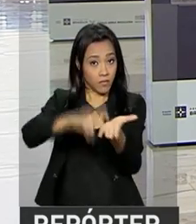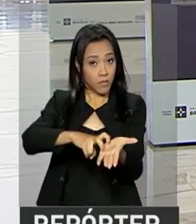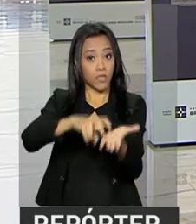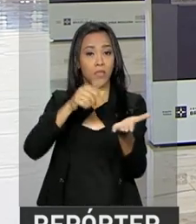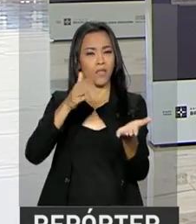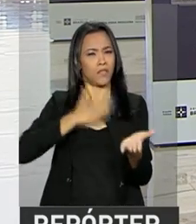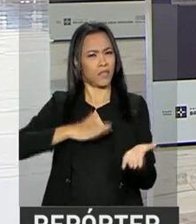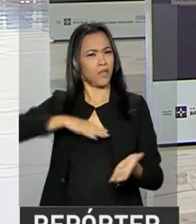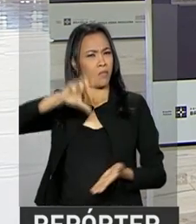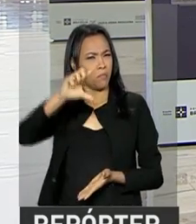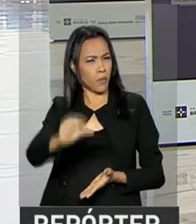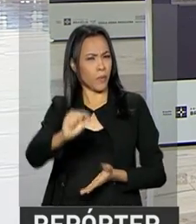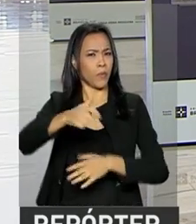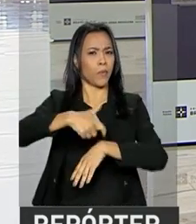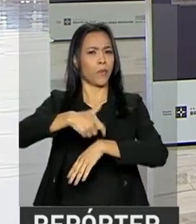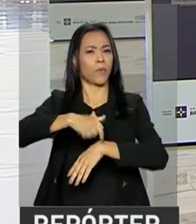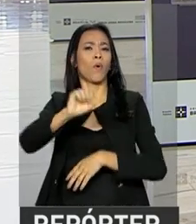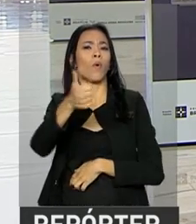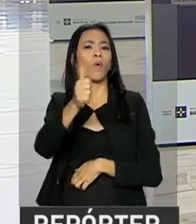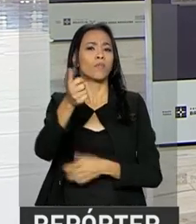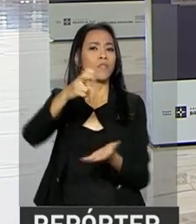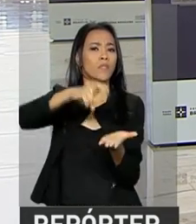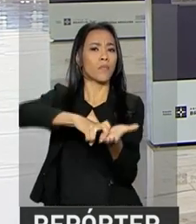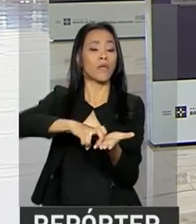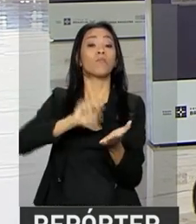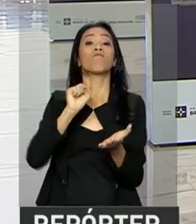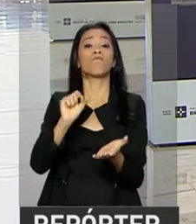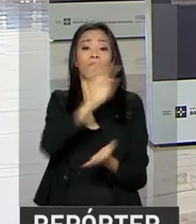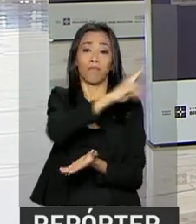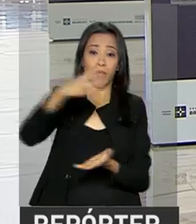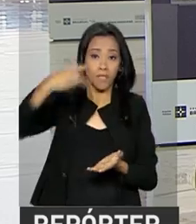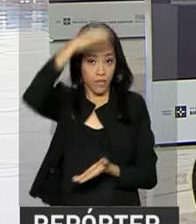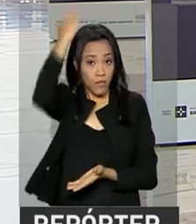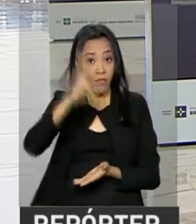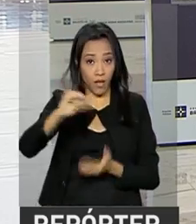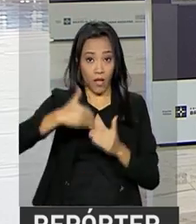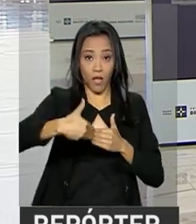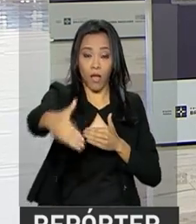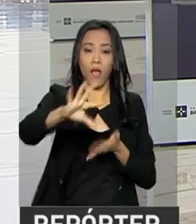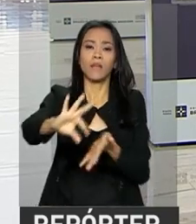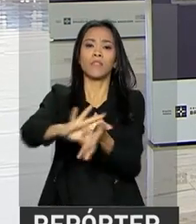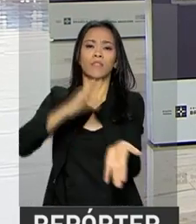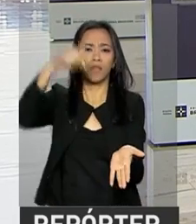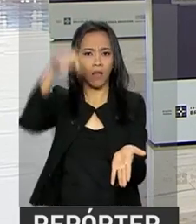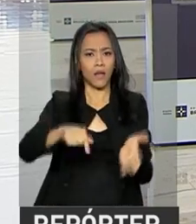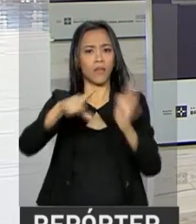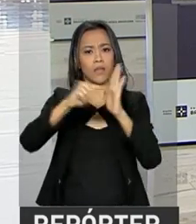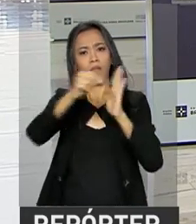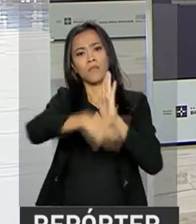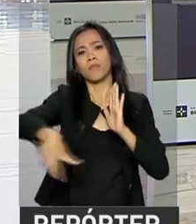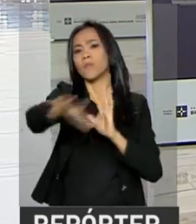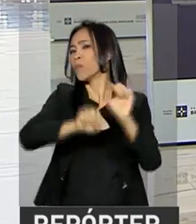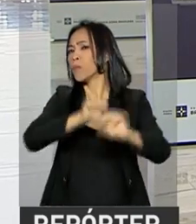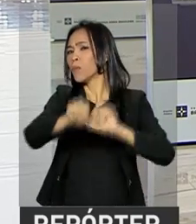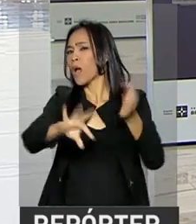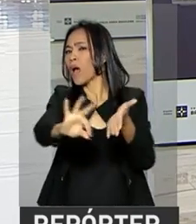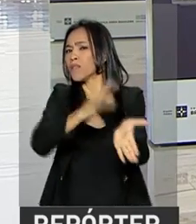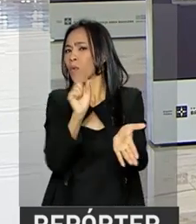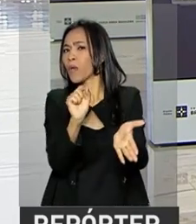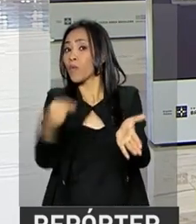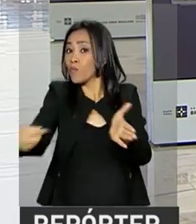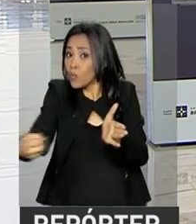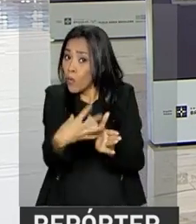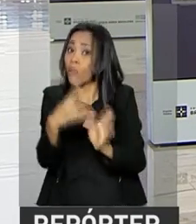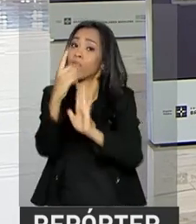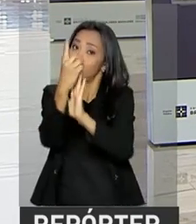Temer daqui a pouco por volta das 11 horas da manhã o presidente vai assinar em uma cerimônia aqui no Palácio do Planalto o novo decreto